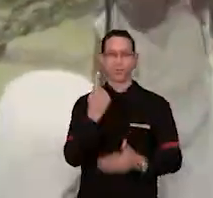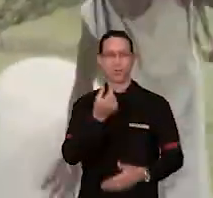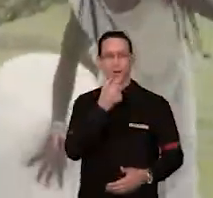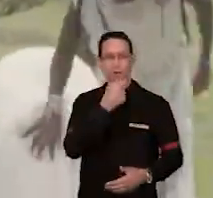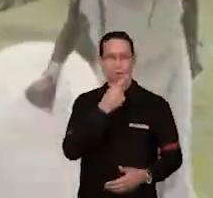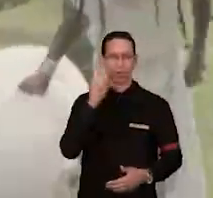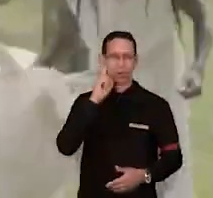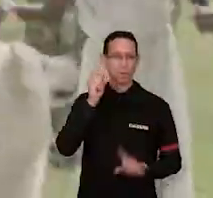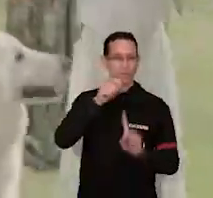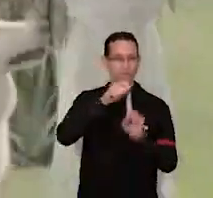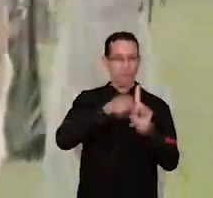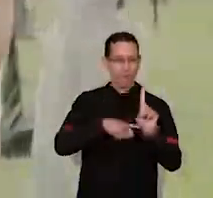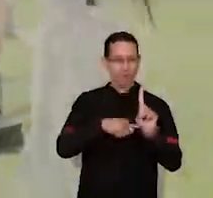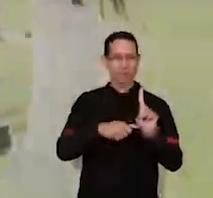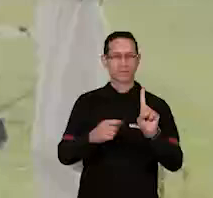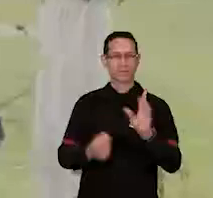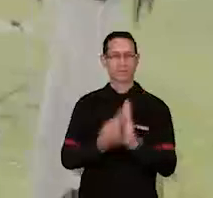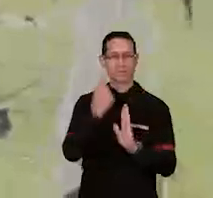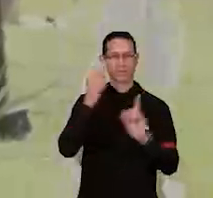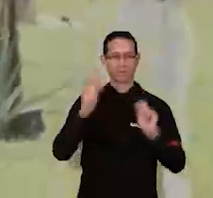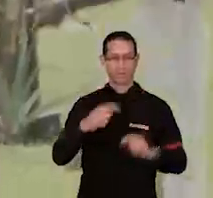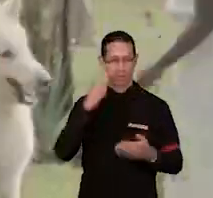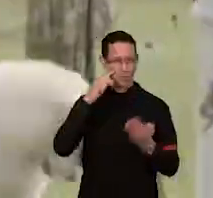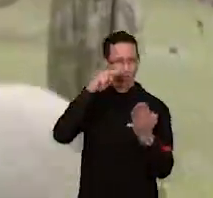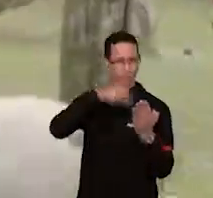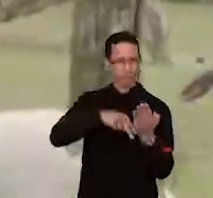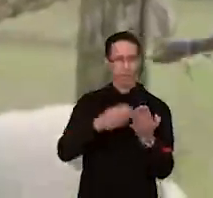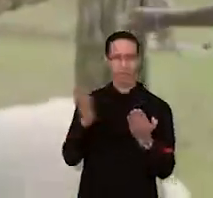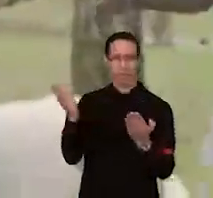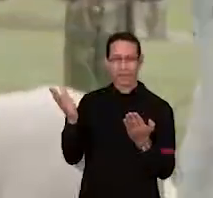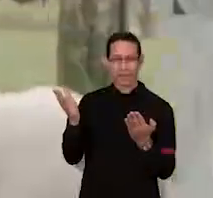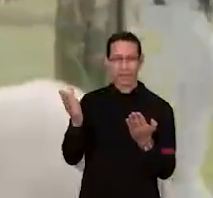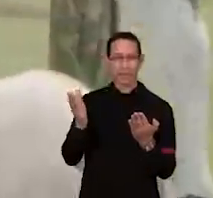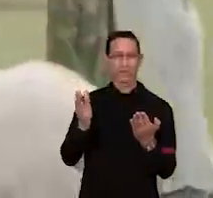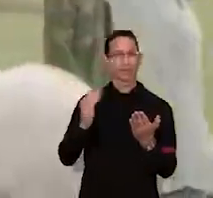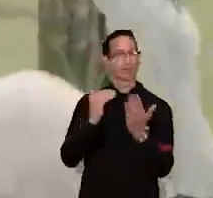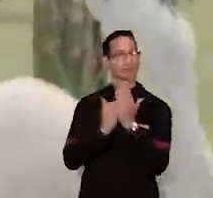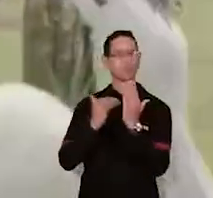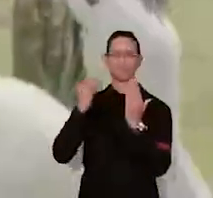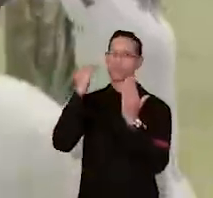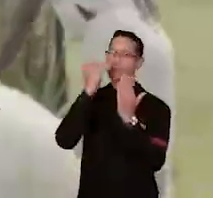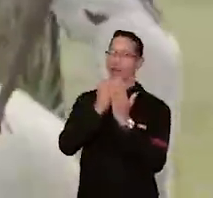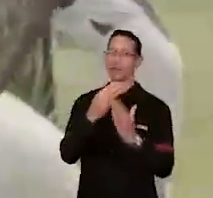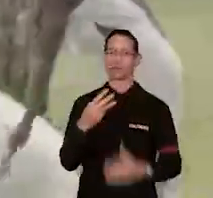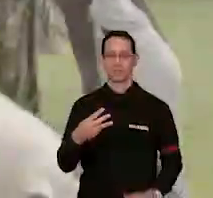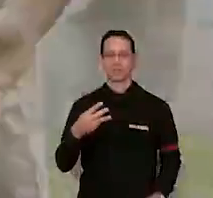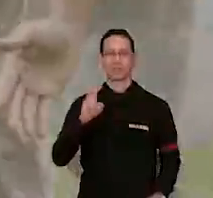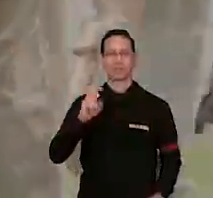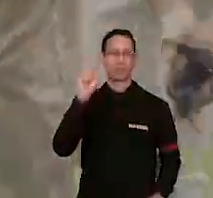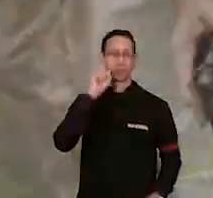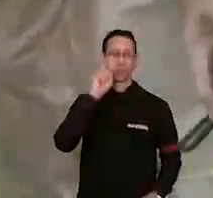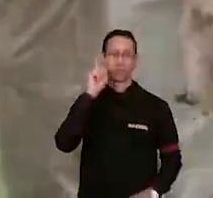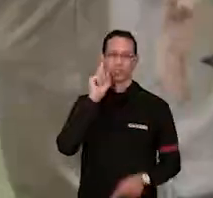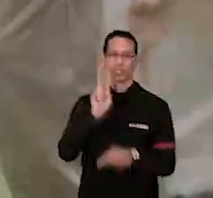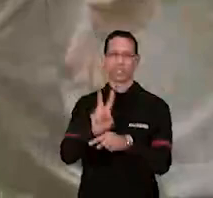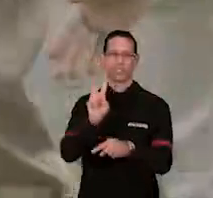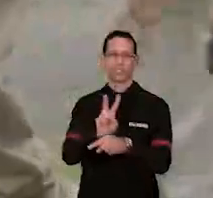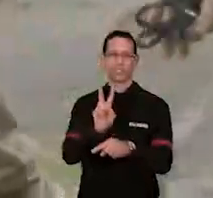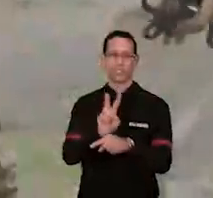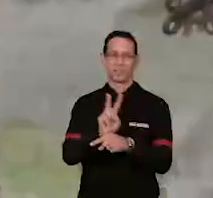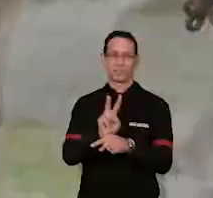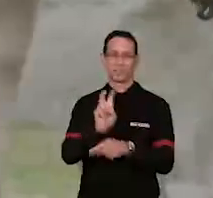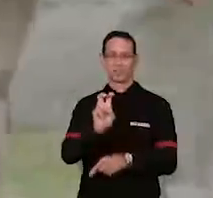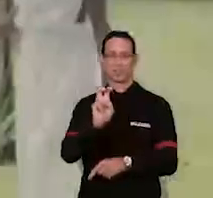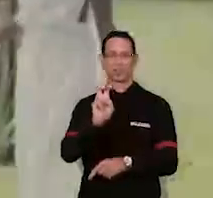30 dias. Amor, você não leu a embalagem, não? Simparic vai além, protege até 35 dias, ou seja, 5 dias